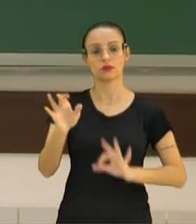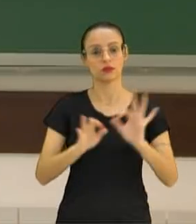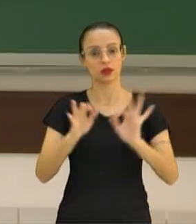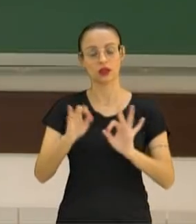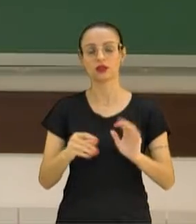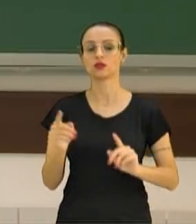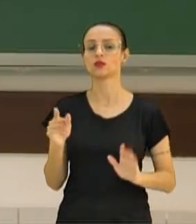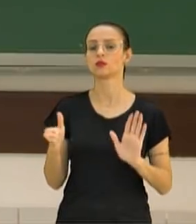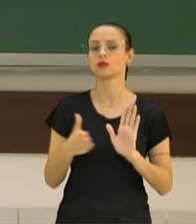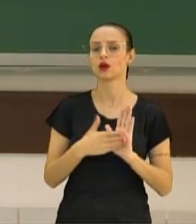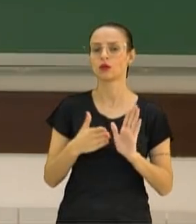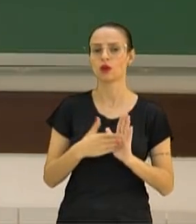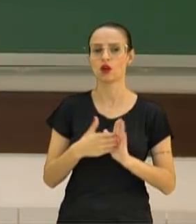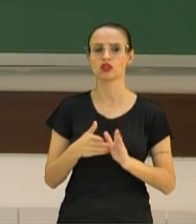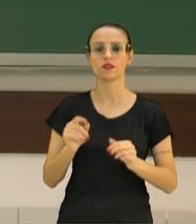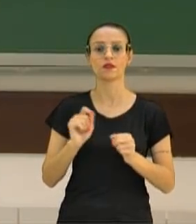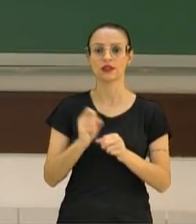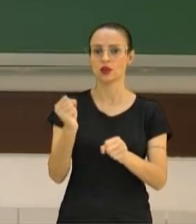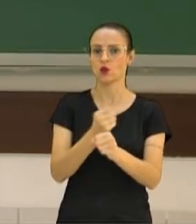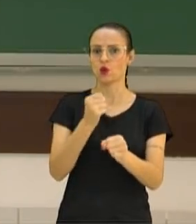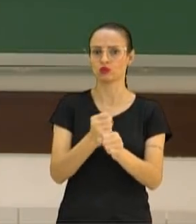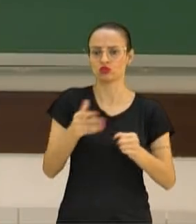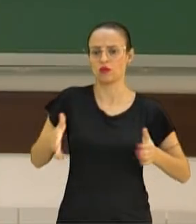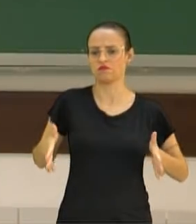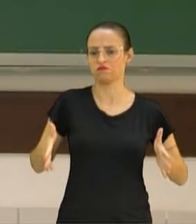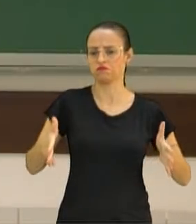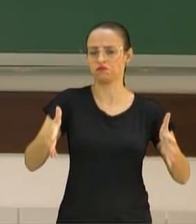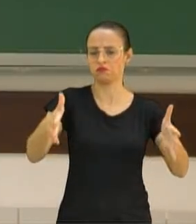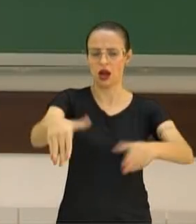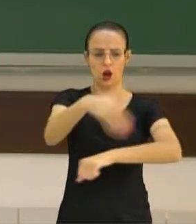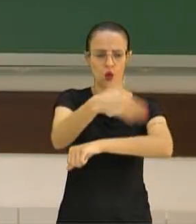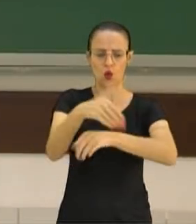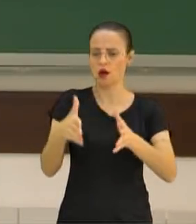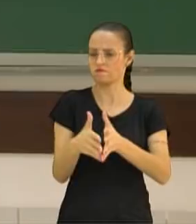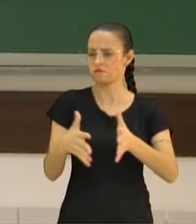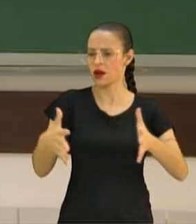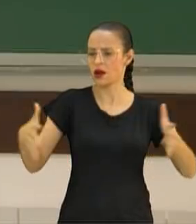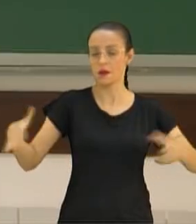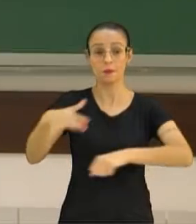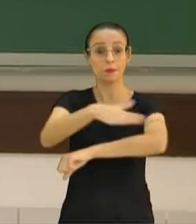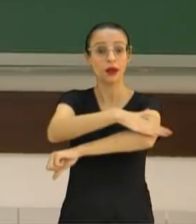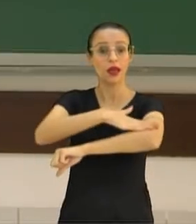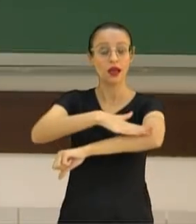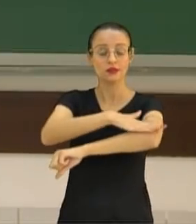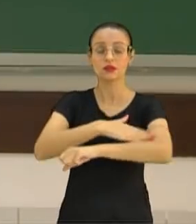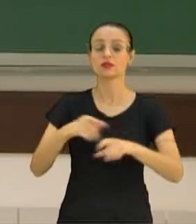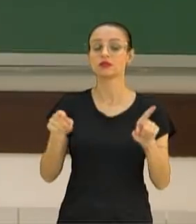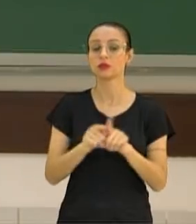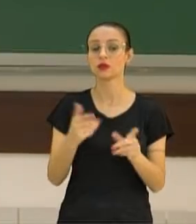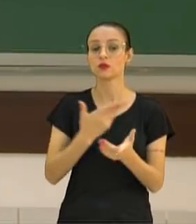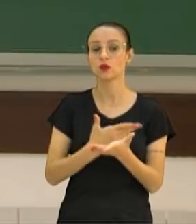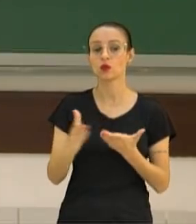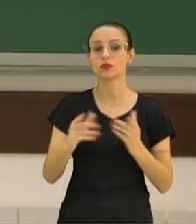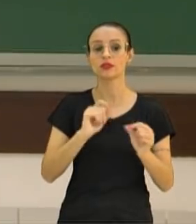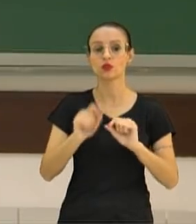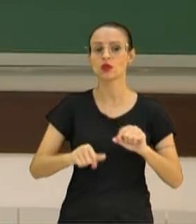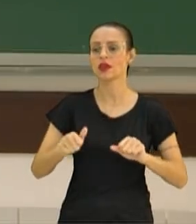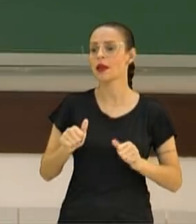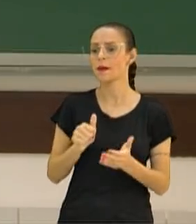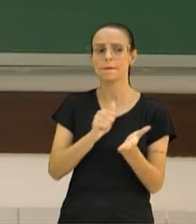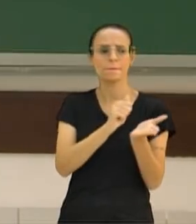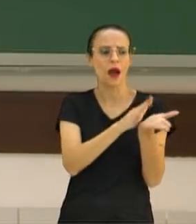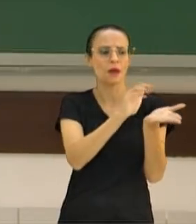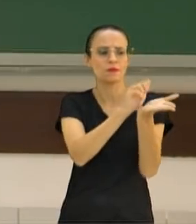né, a construção de avenidas largas, a construção de ruas, né, de praças, e eles começaram então a expulsar